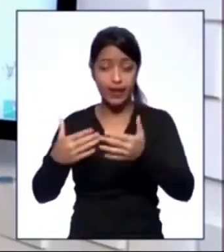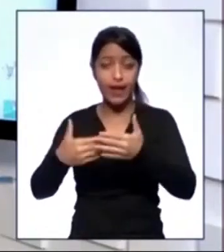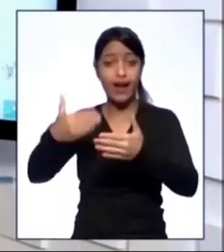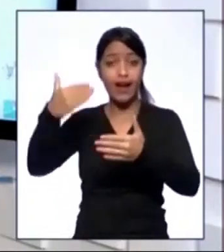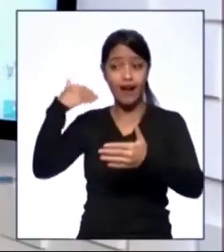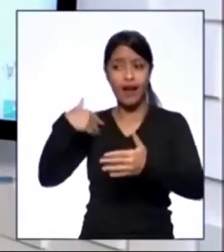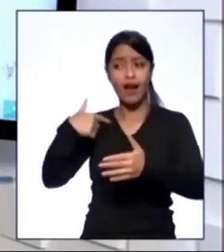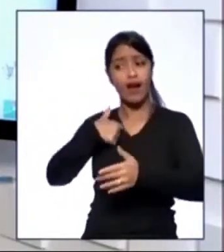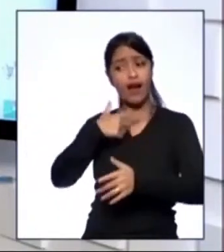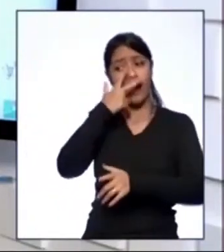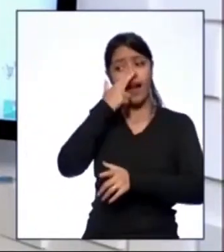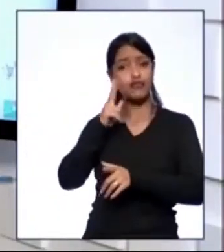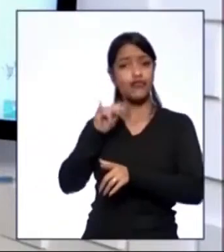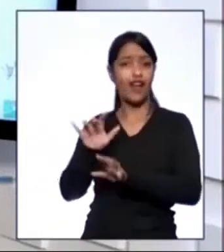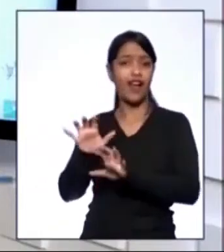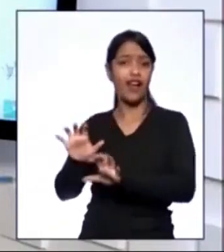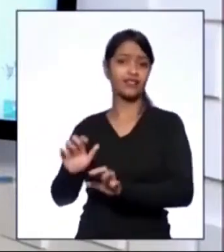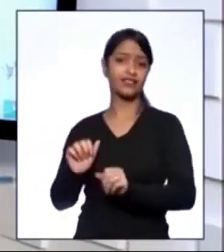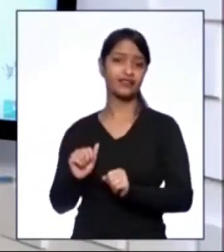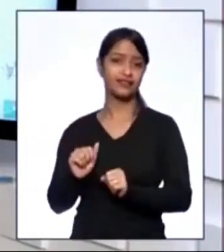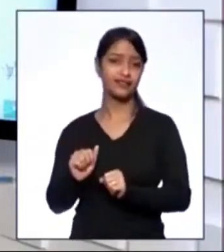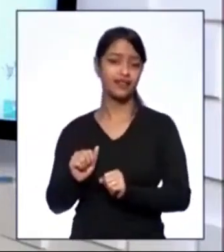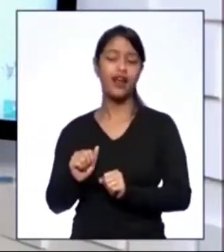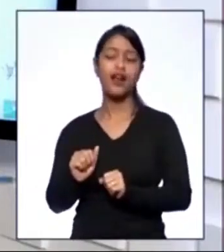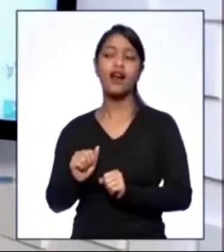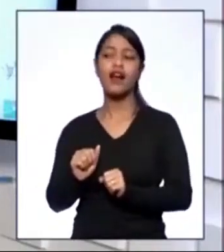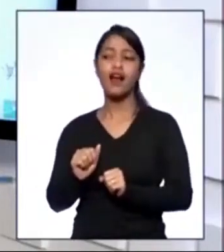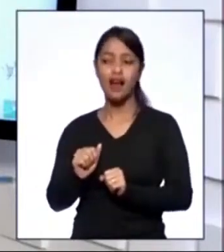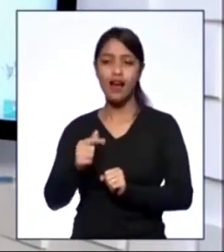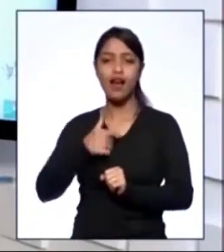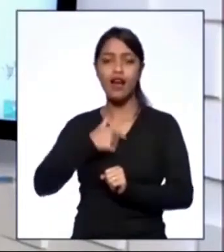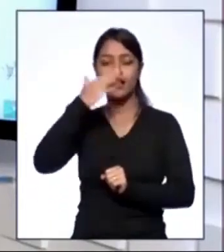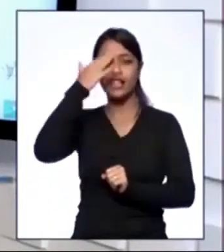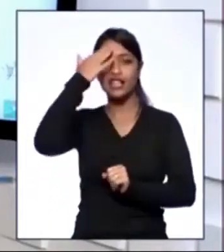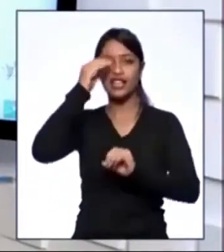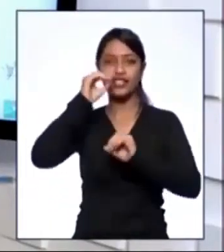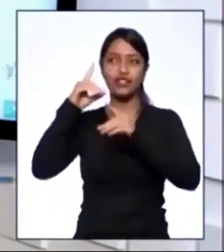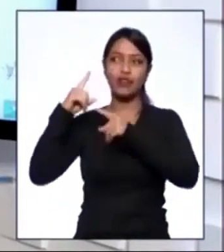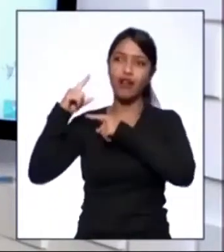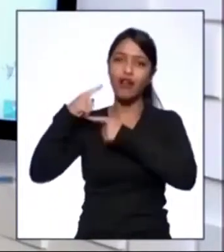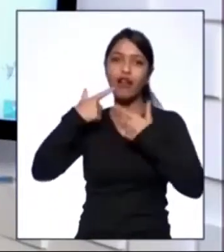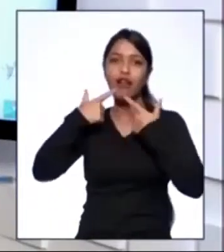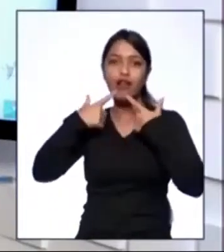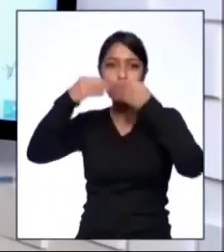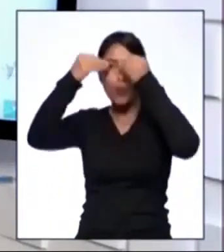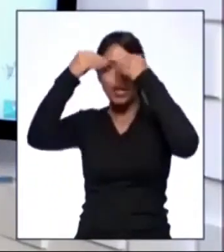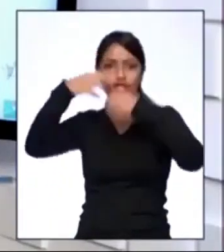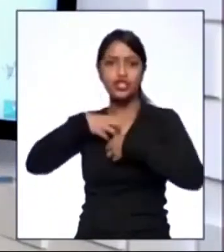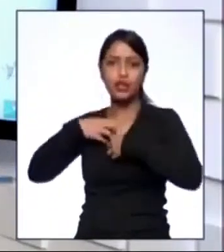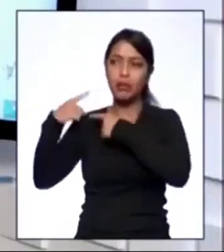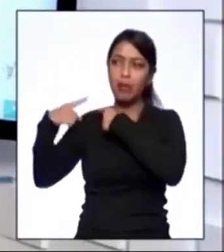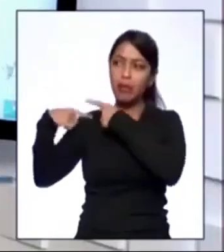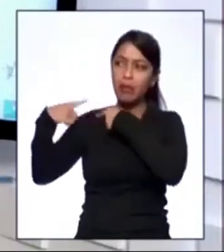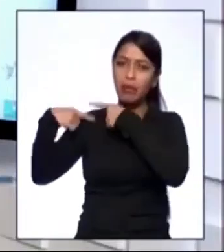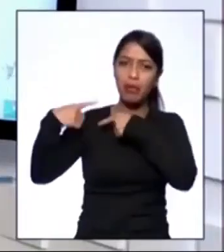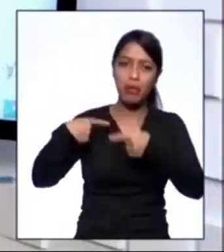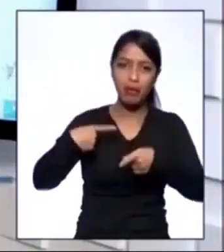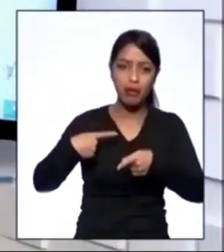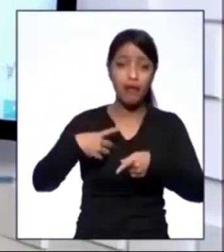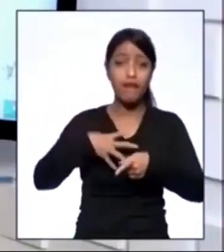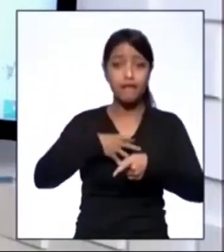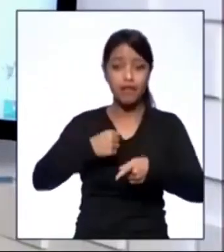pré-julgadas, para que a gente consiga perceber por que nós perpetuamos um comportamento de linguagem em relação aos nossos filhos e